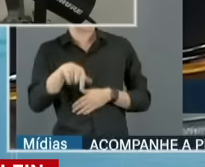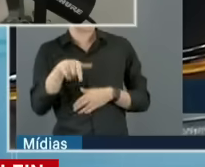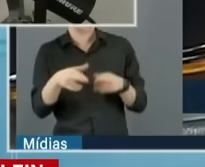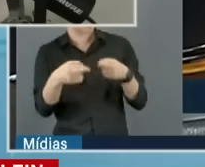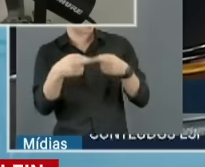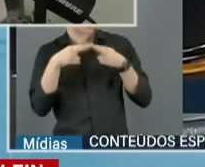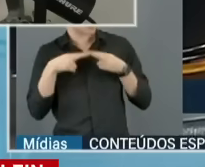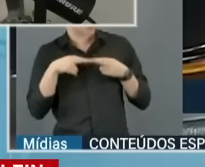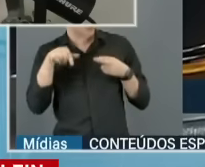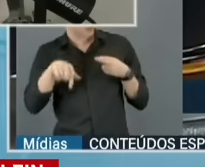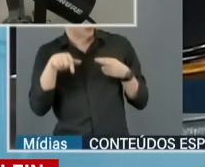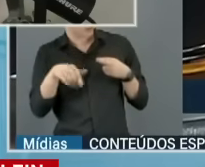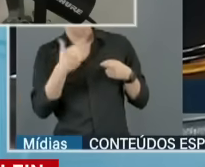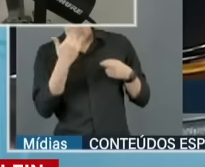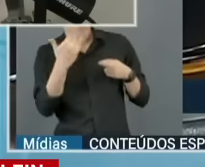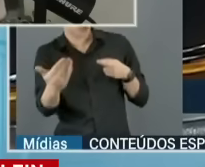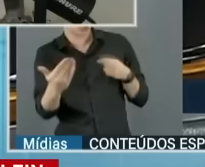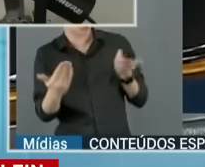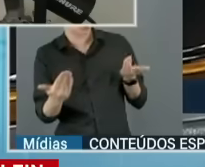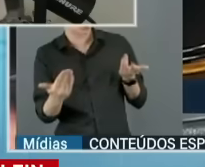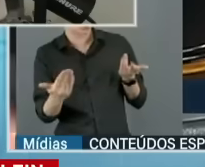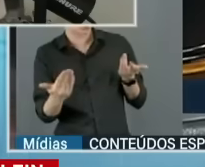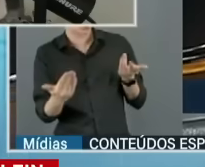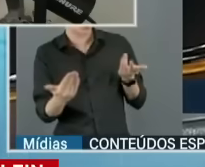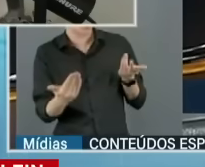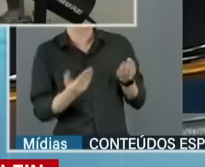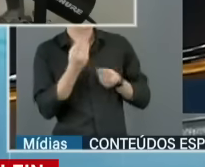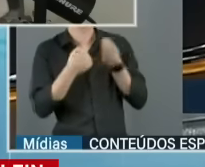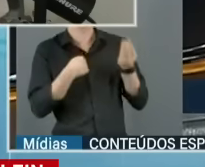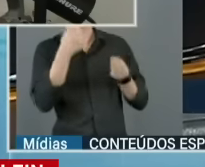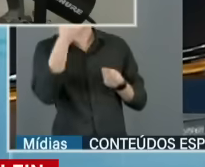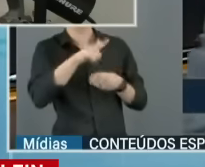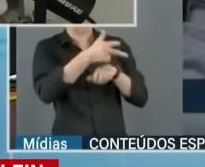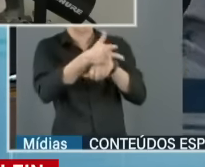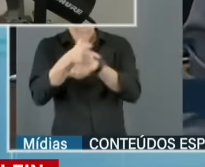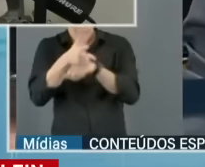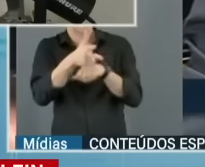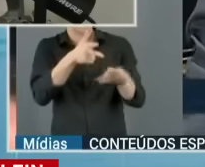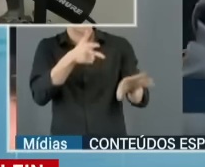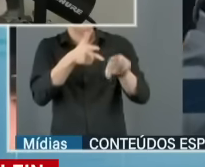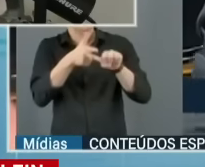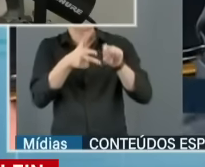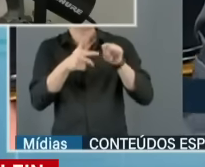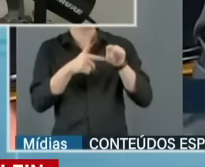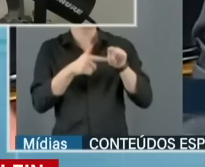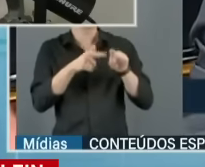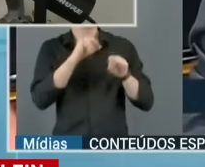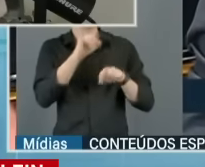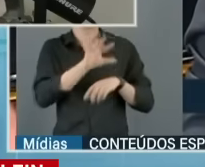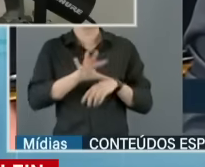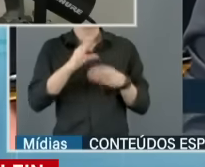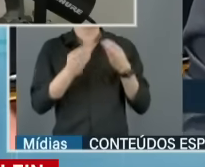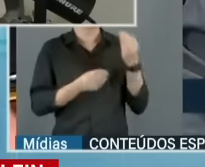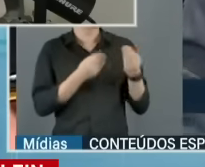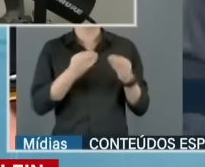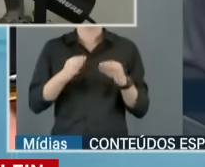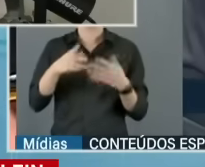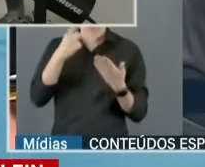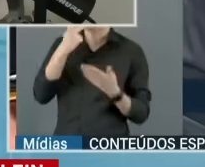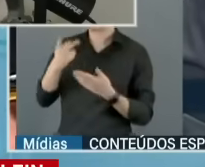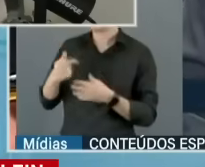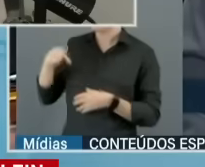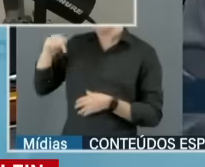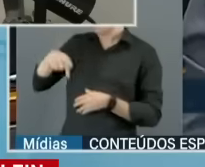falaciosas, abertamente mentirosas, com base em subsídios, em provas. Senão, caso contrário,